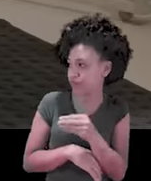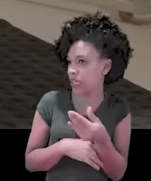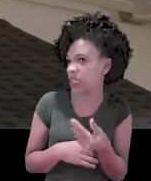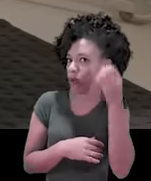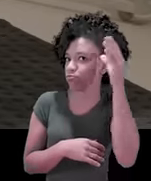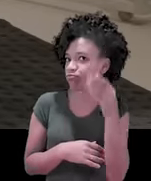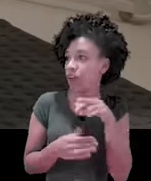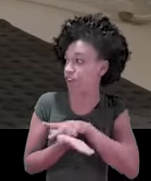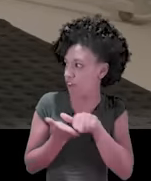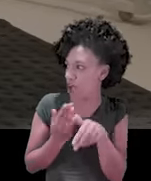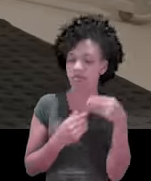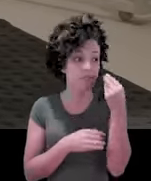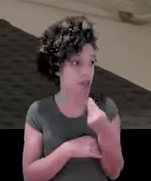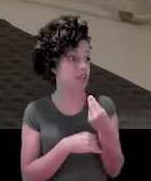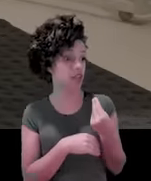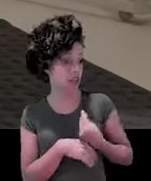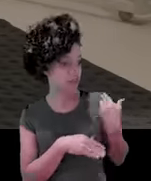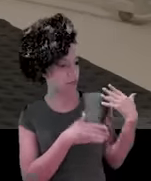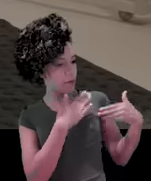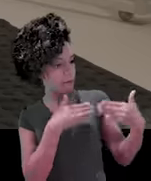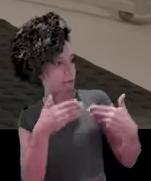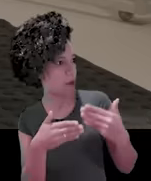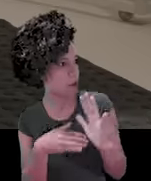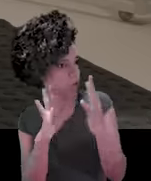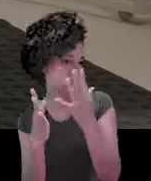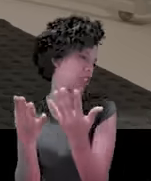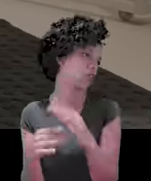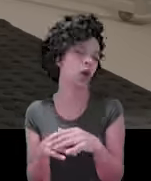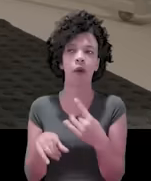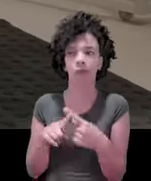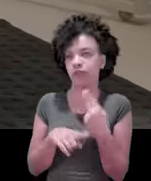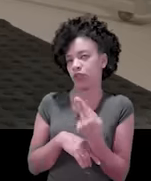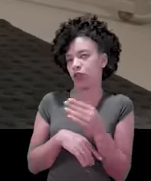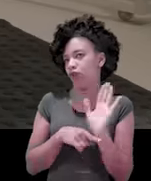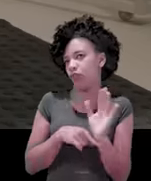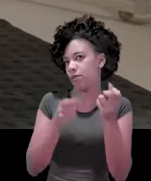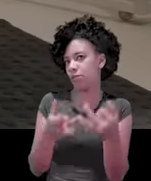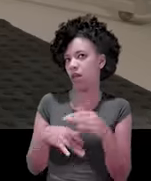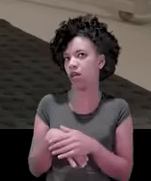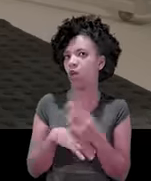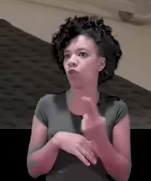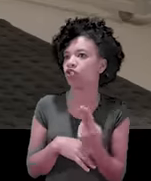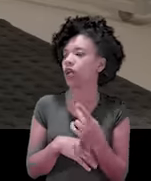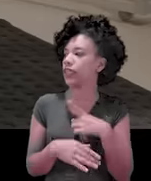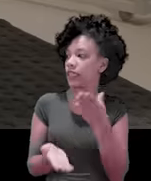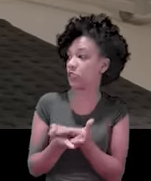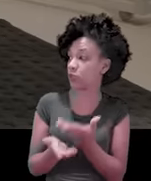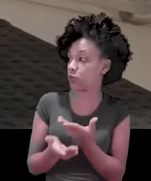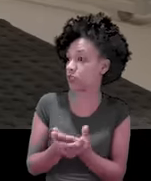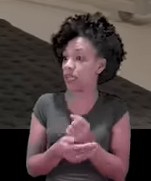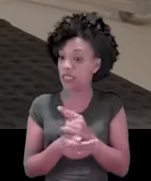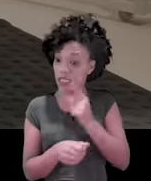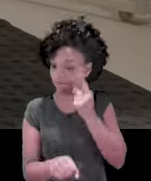que a pergunta a verdade experiências que a vida foi trazendo para ele que não adianta o filme sobre não adianta você ter tanto